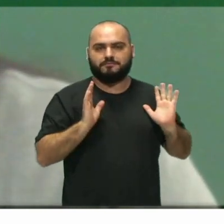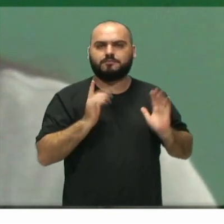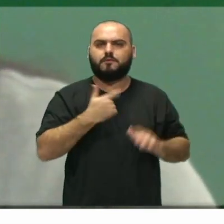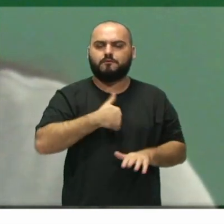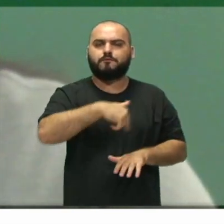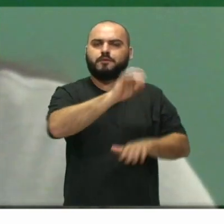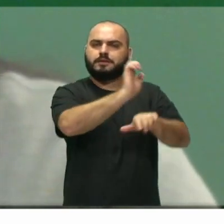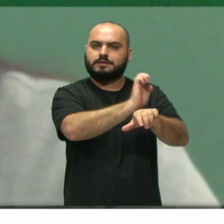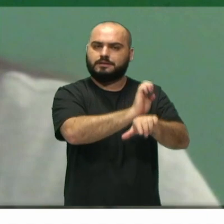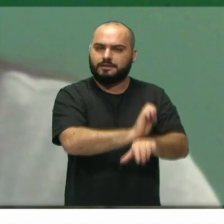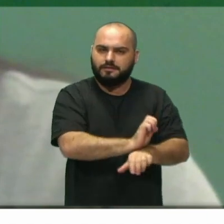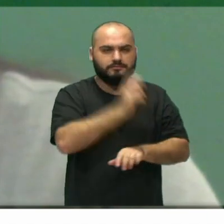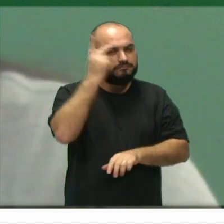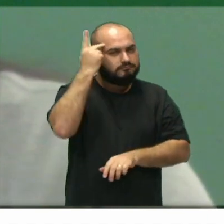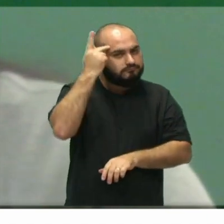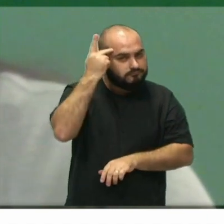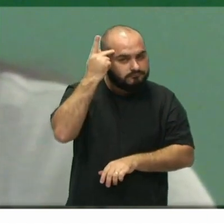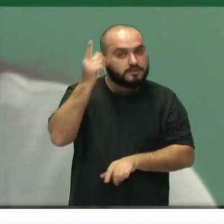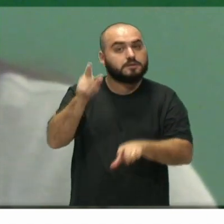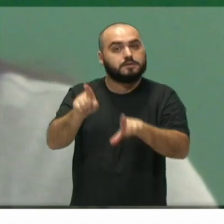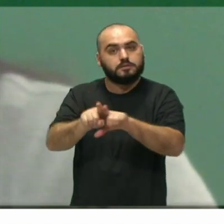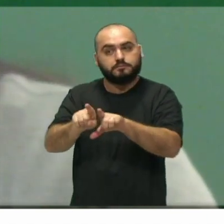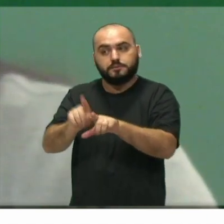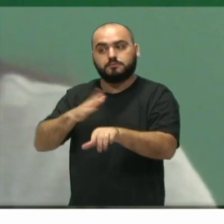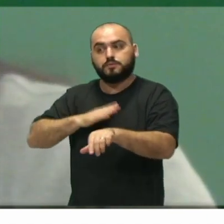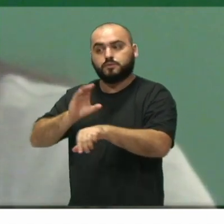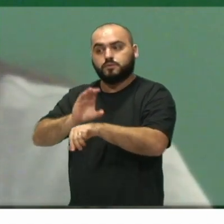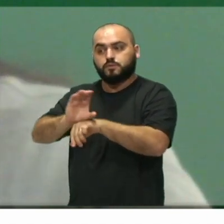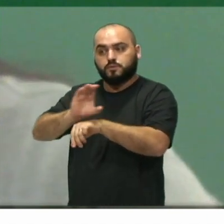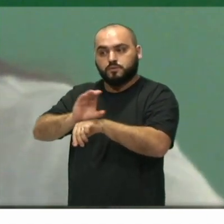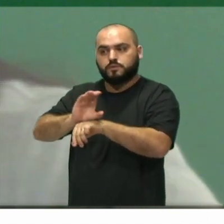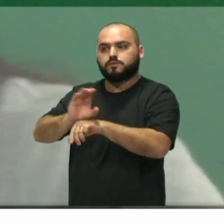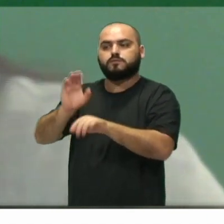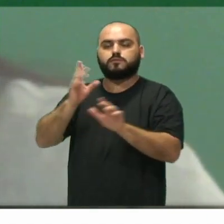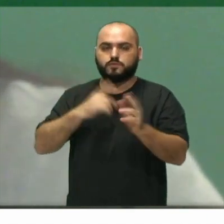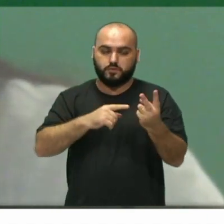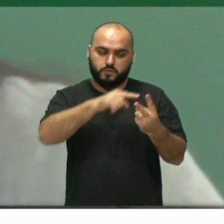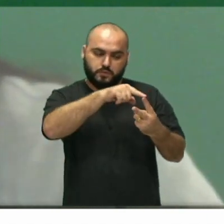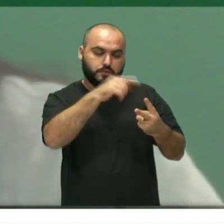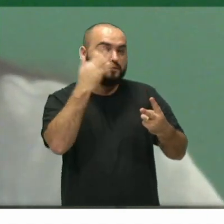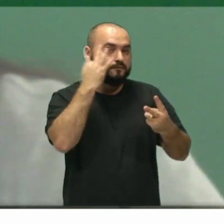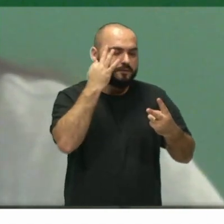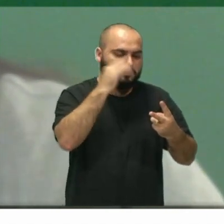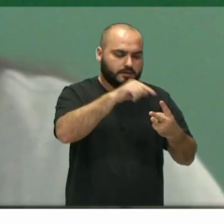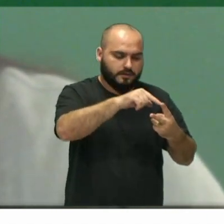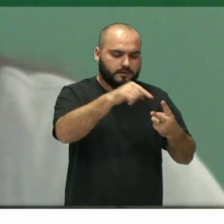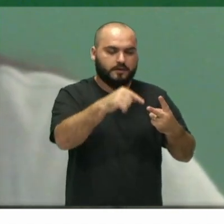área de psiquiatria e como eu cursava psicologia ao mesmo tempo que cursava medicina, então eu já tenho